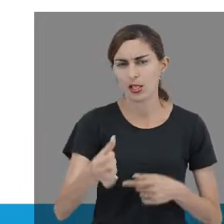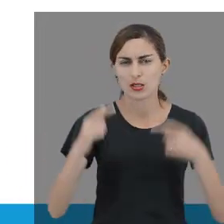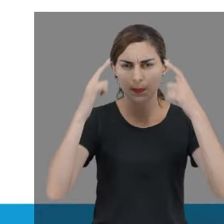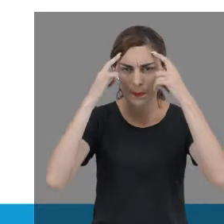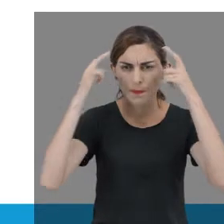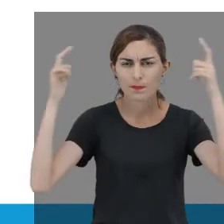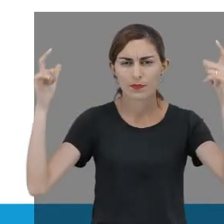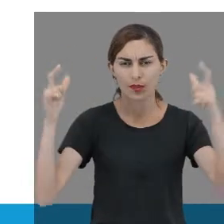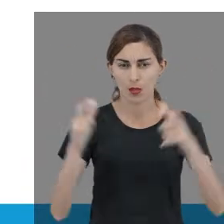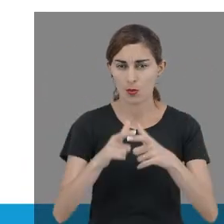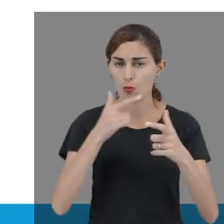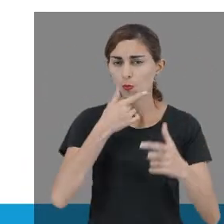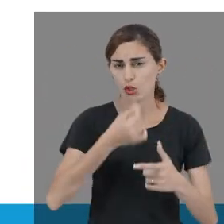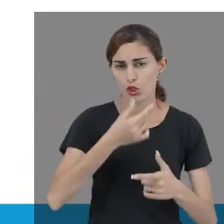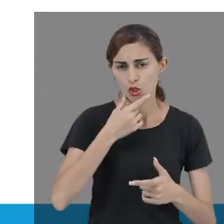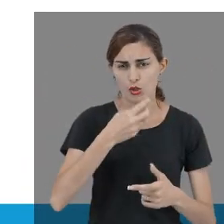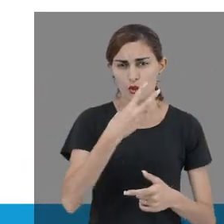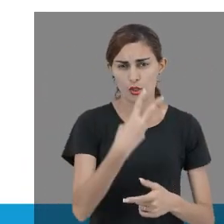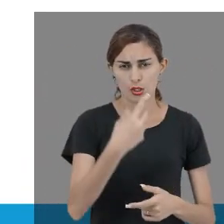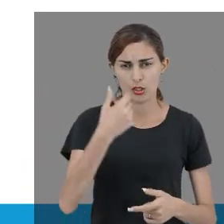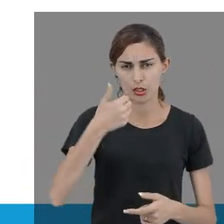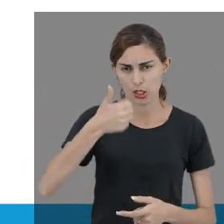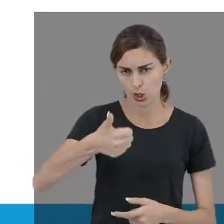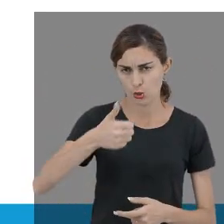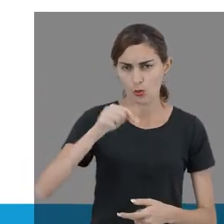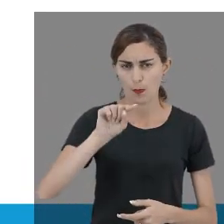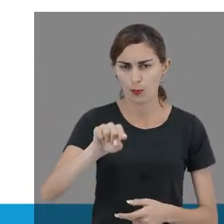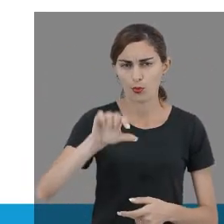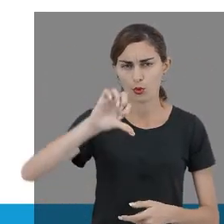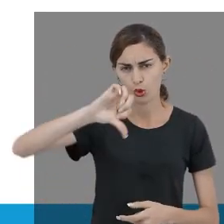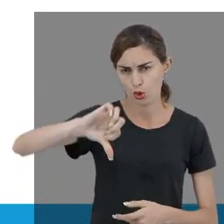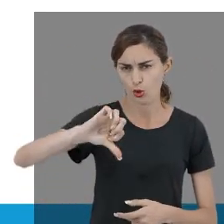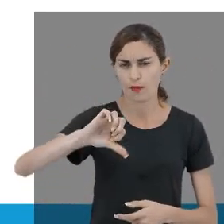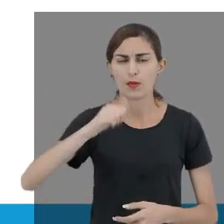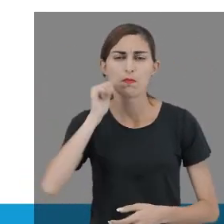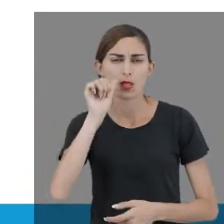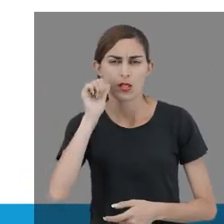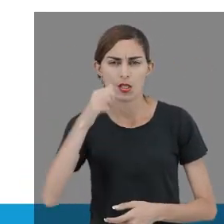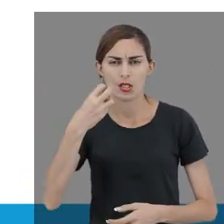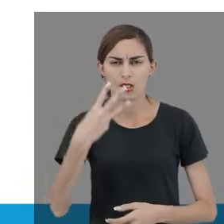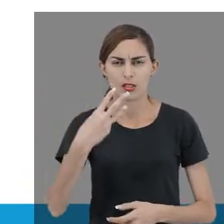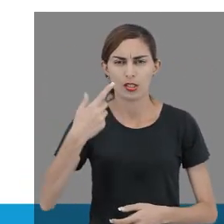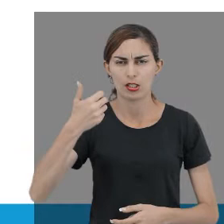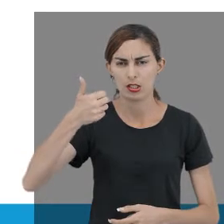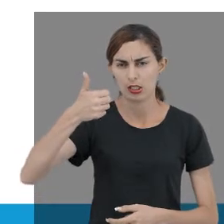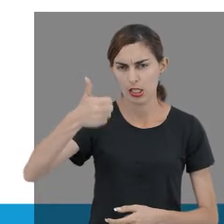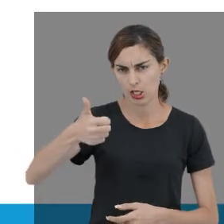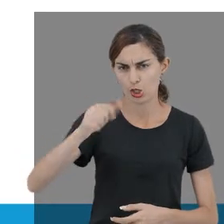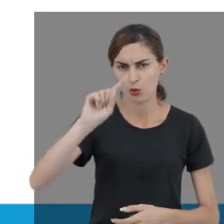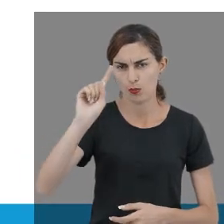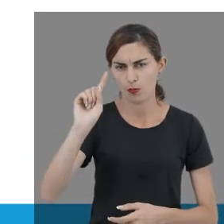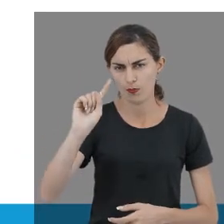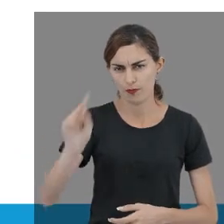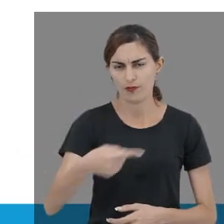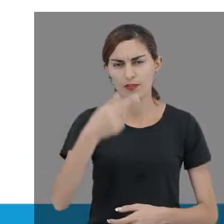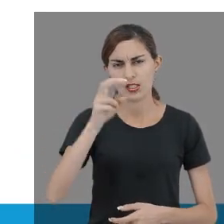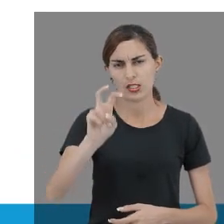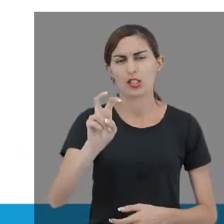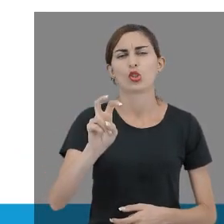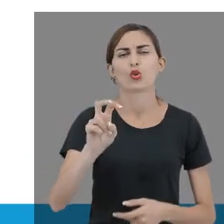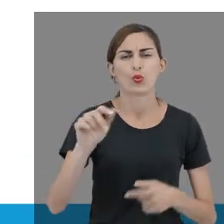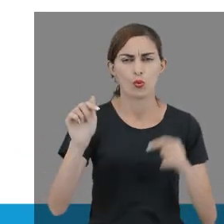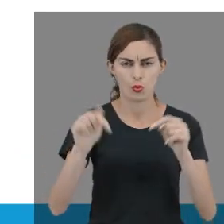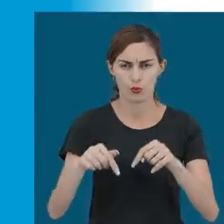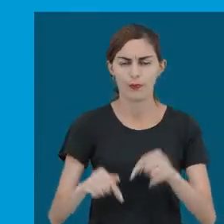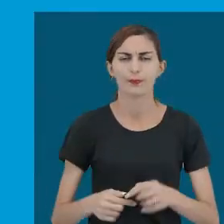atual, que para meninos 31,9 e para meninas 31,5, certo? Hoje já se usa outras regras, o